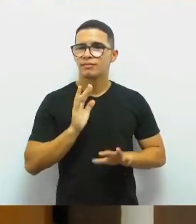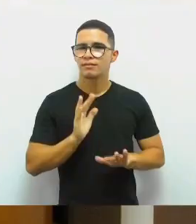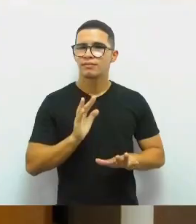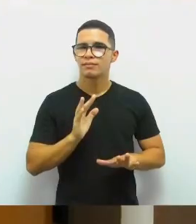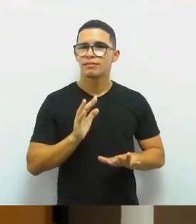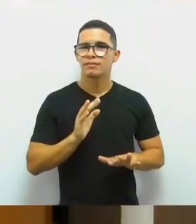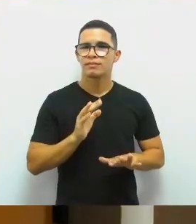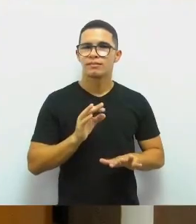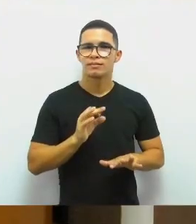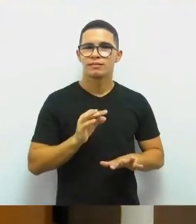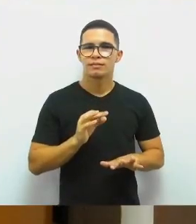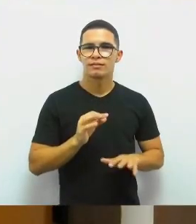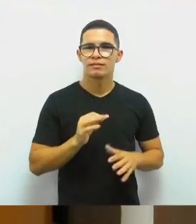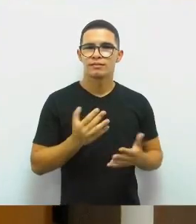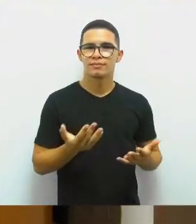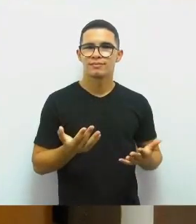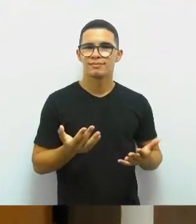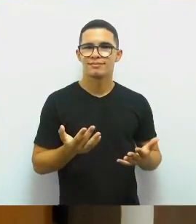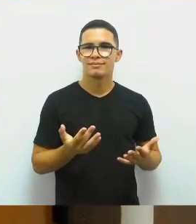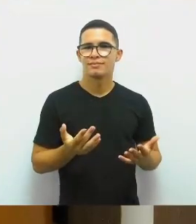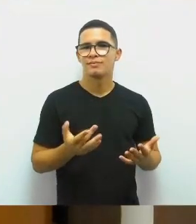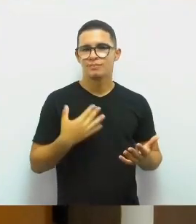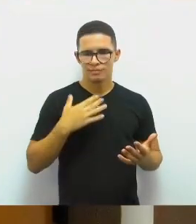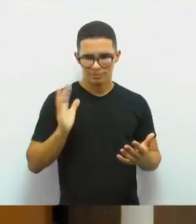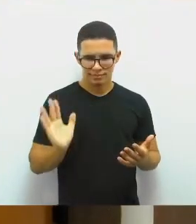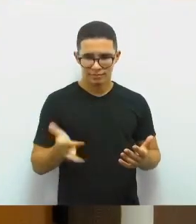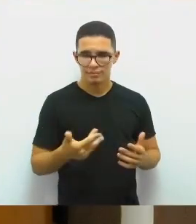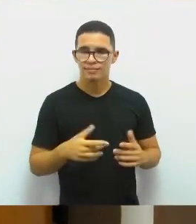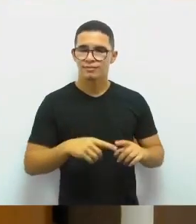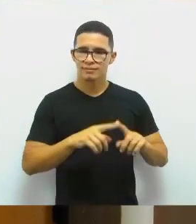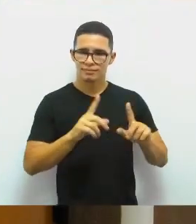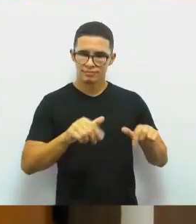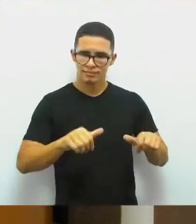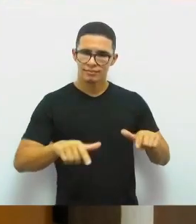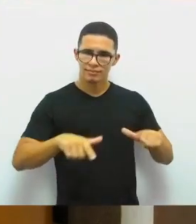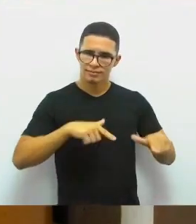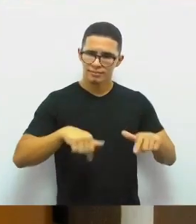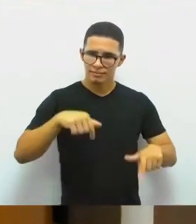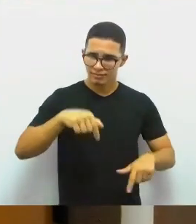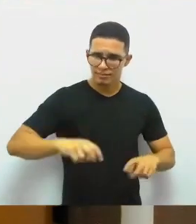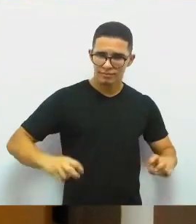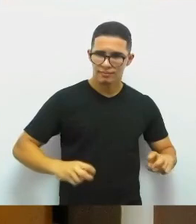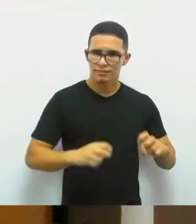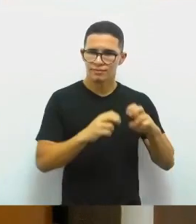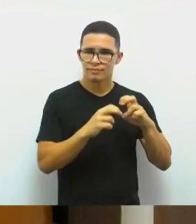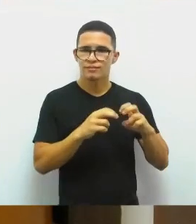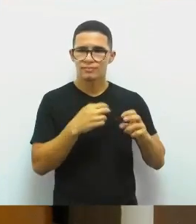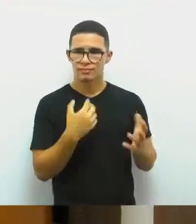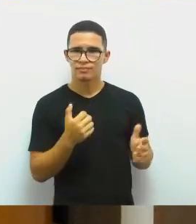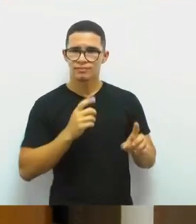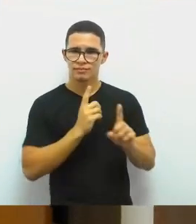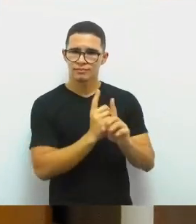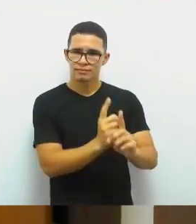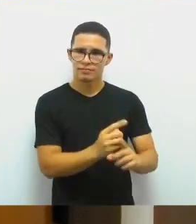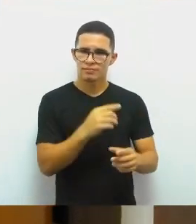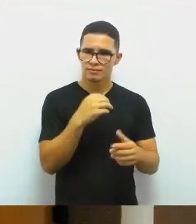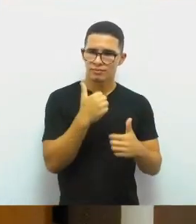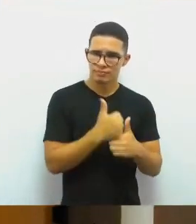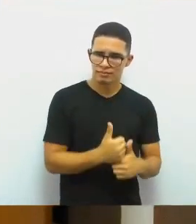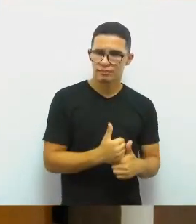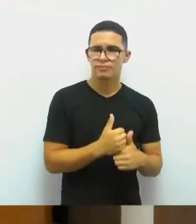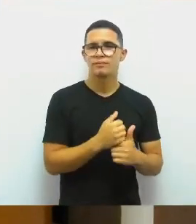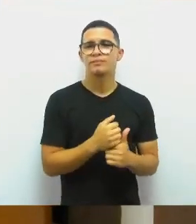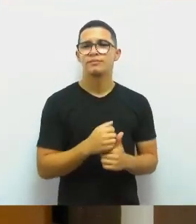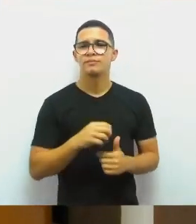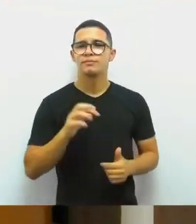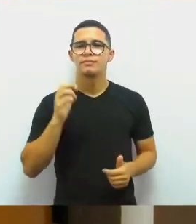então, assim, é muito bom, porque eu também já fui funcionária da casa aqui, né? Fui assessora, fui chefe de gabinete, né, Lin?